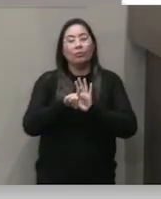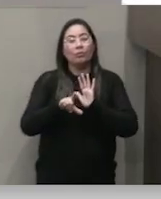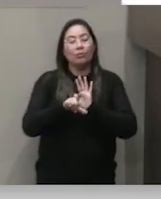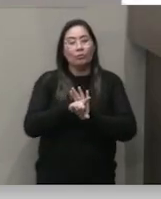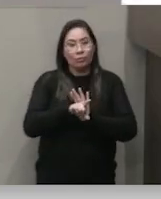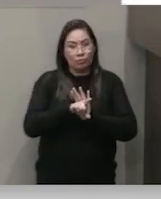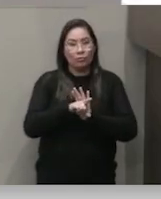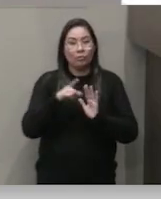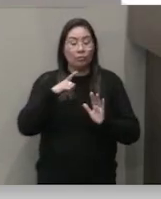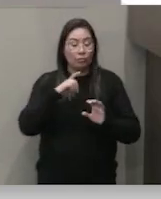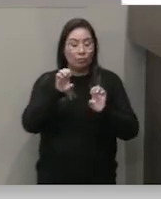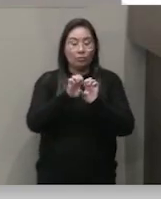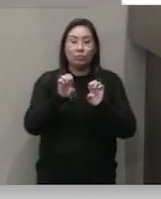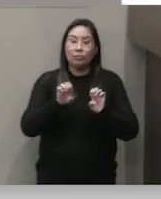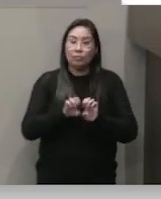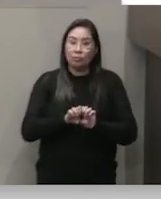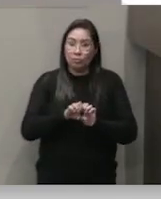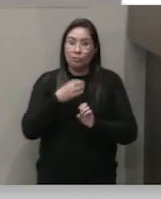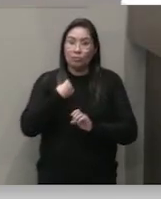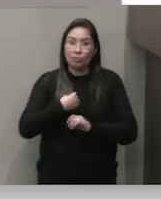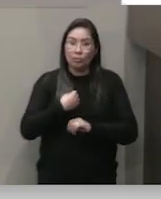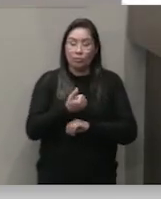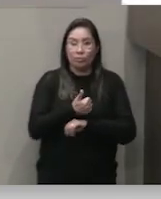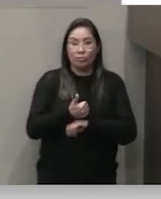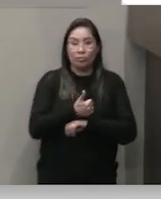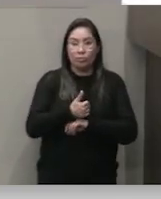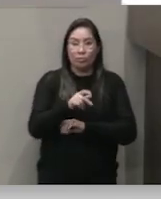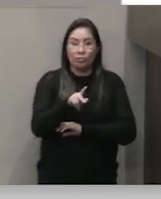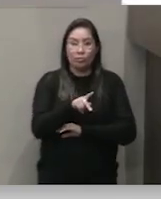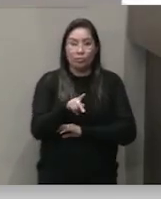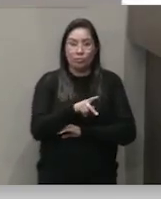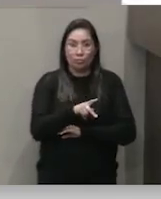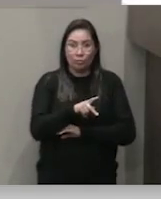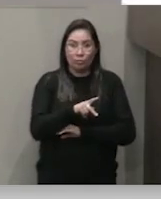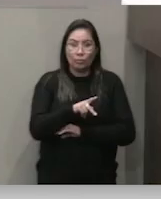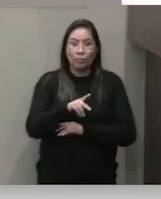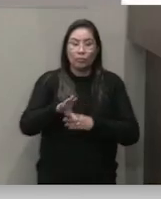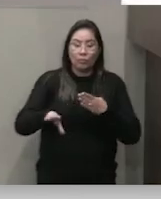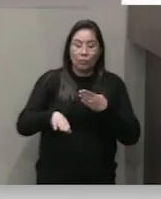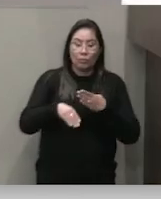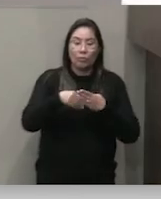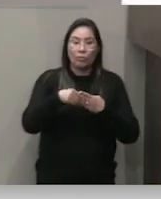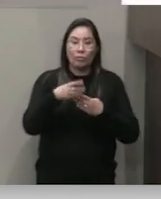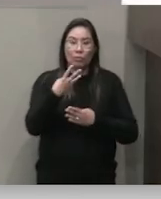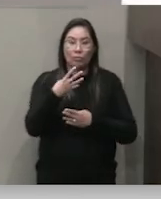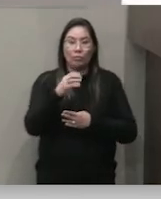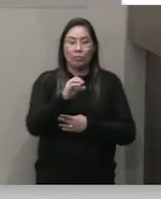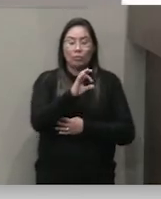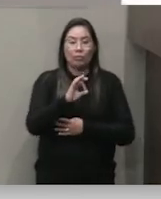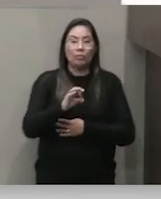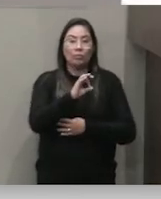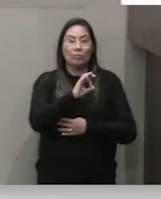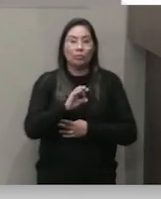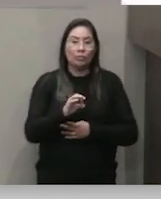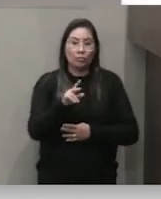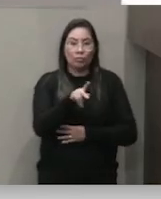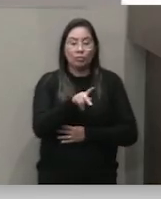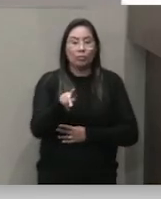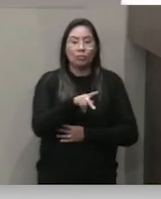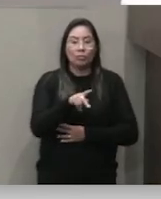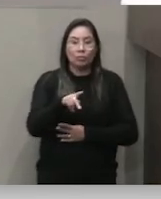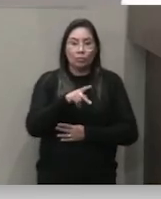trata do estatuto e carreira do magistério, a criação da gratificação e o ponto que tem sido mais rechaçado pelos professores,